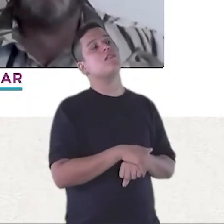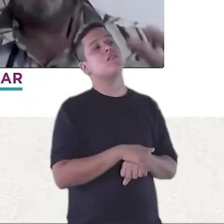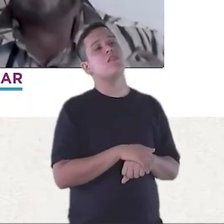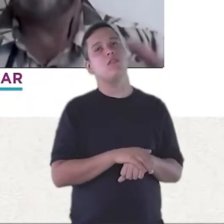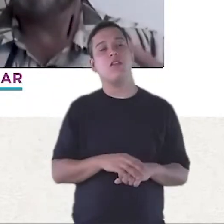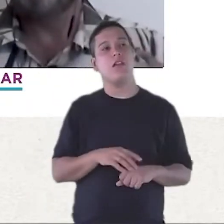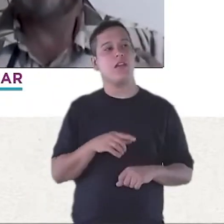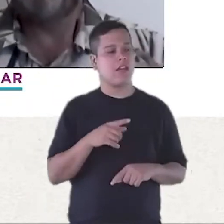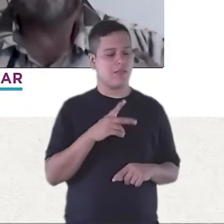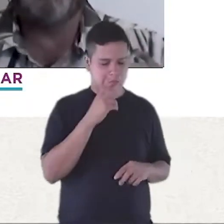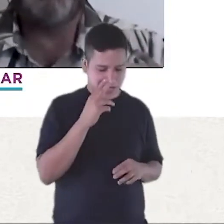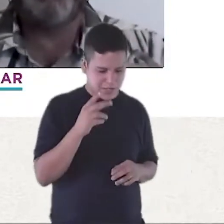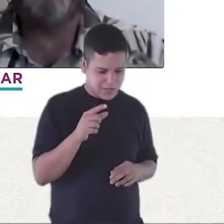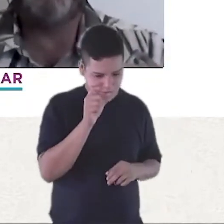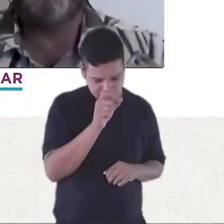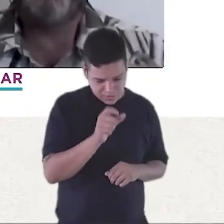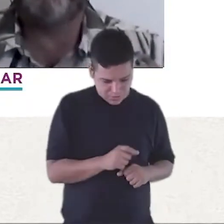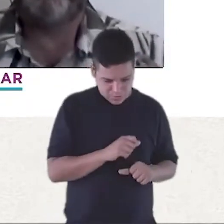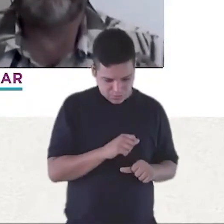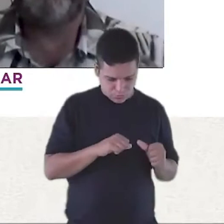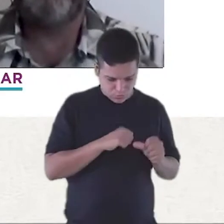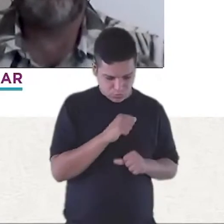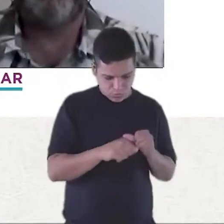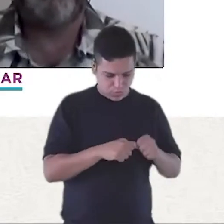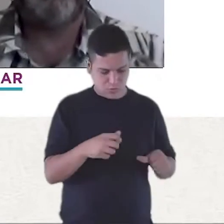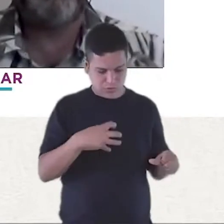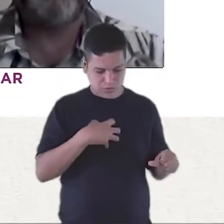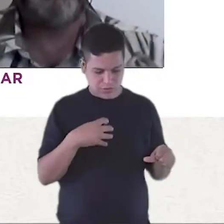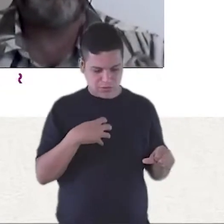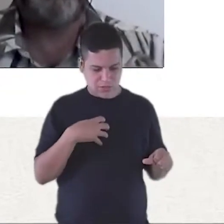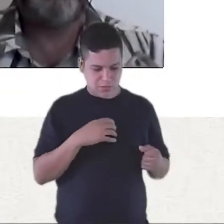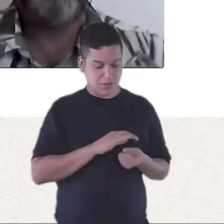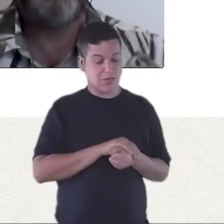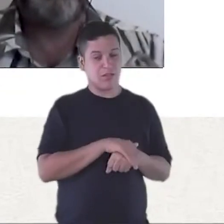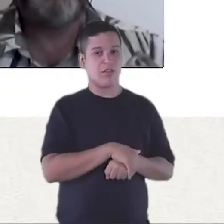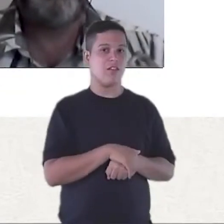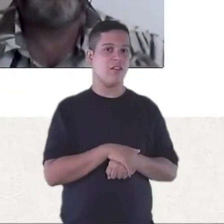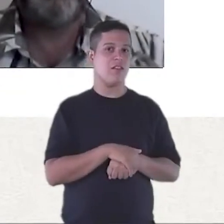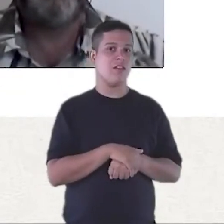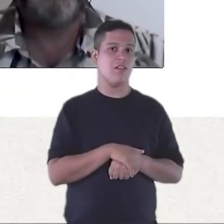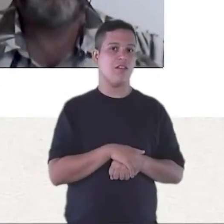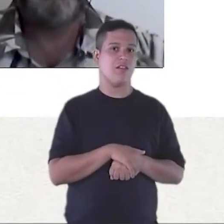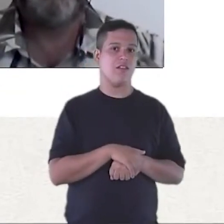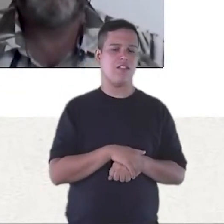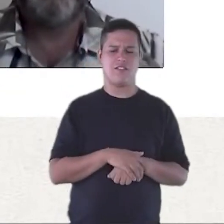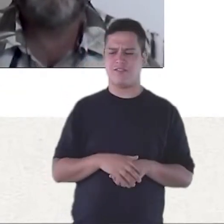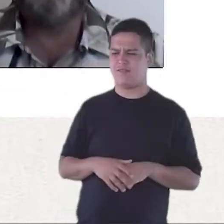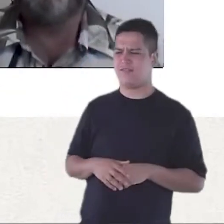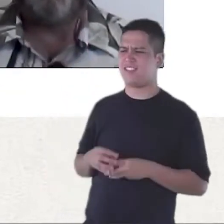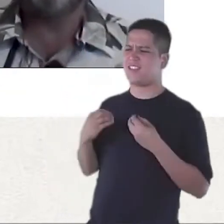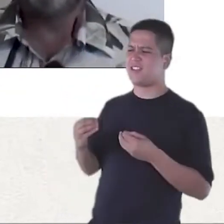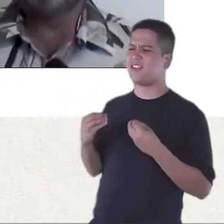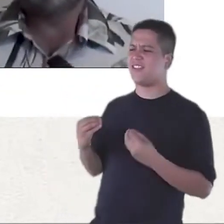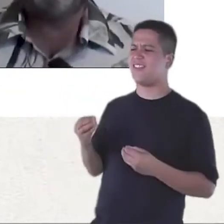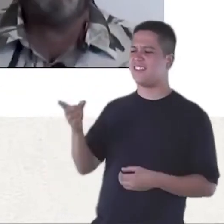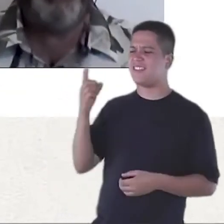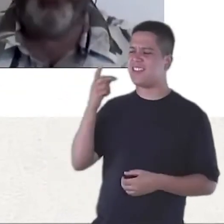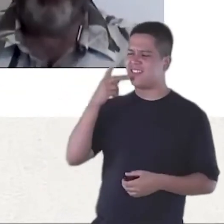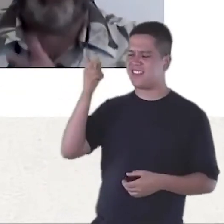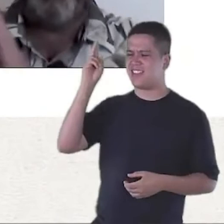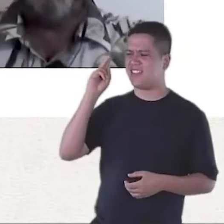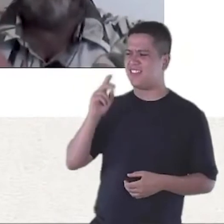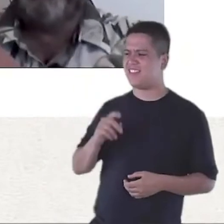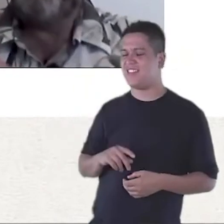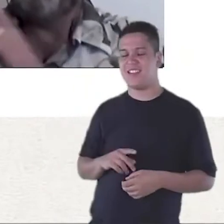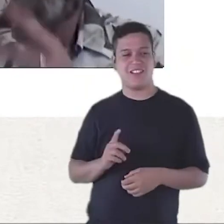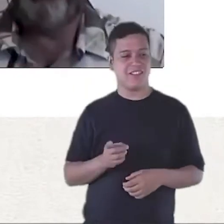ele muda, parece, a sua personalidade de noite. Que história é essa, Barbie? Não inventa, não. Não, é, o mineiro